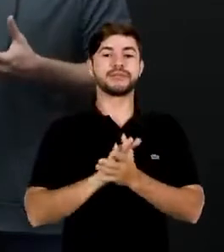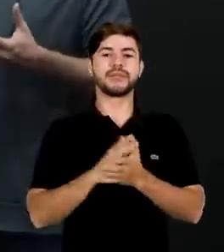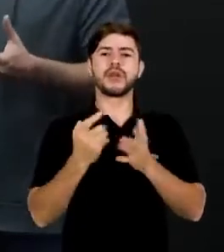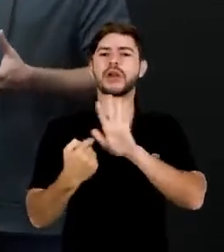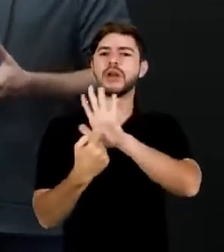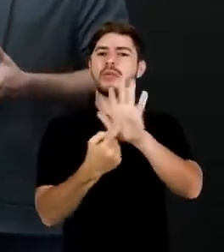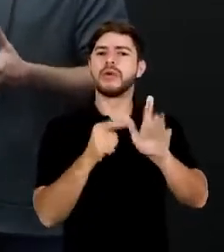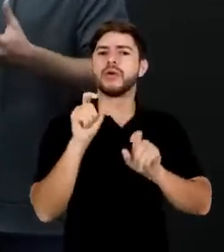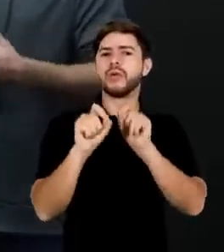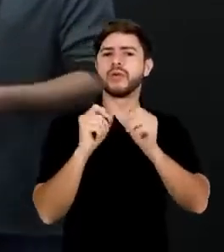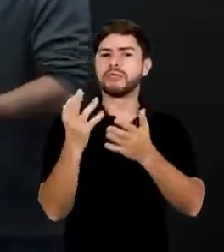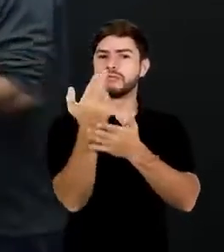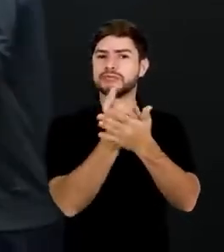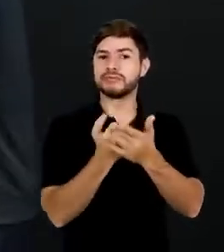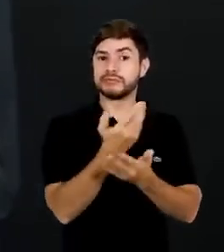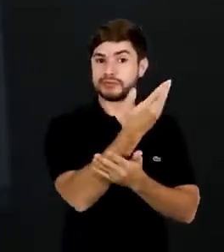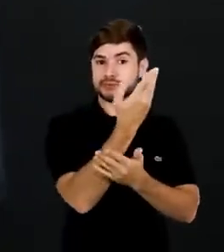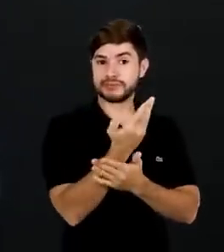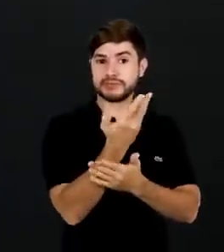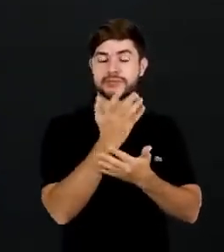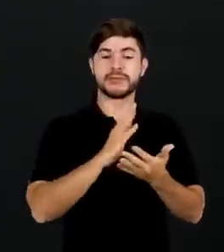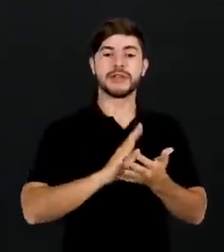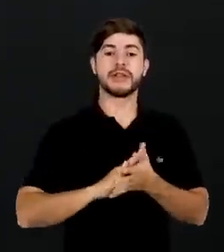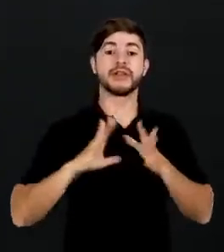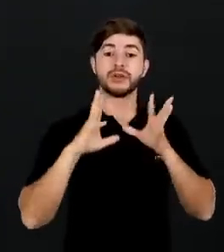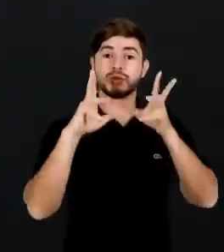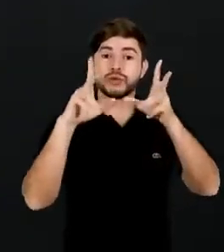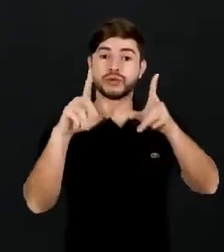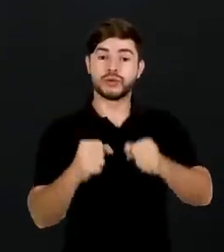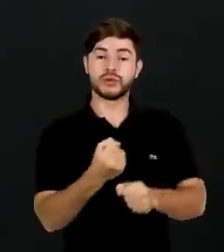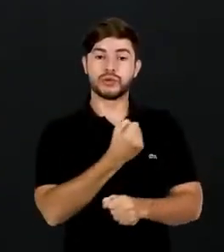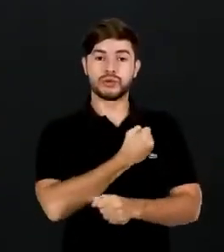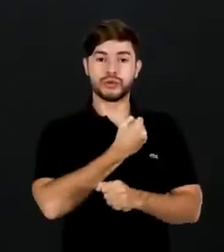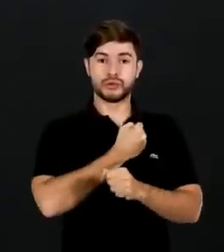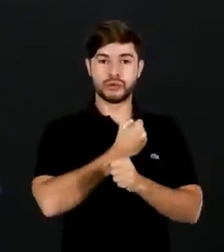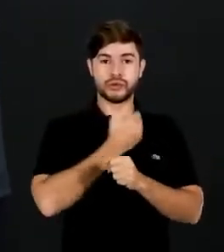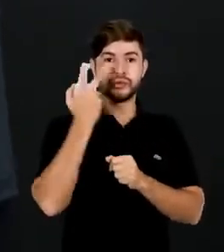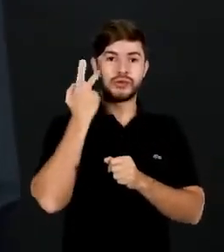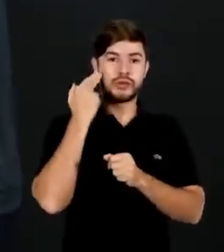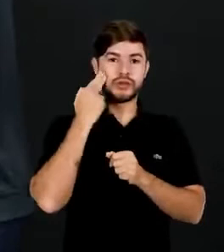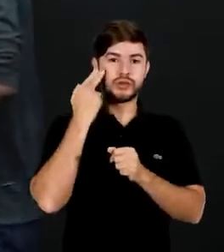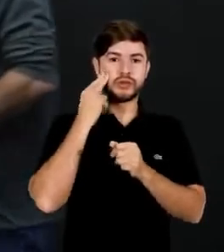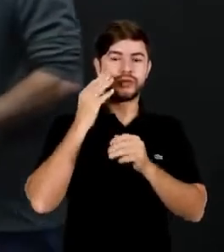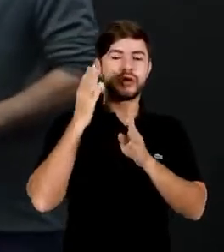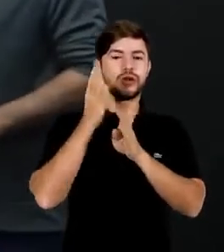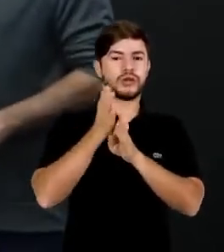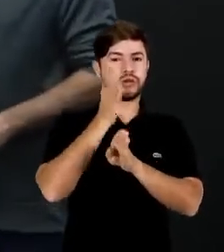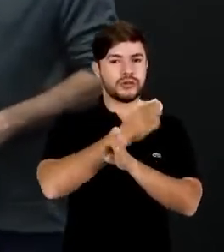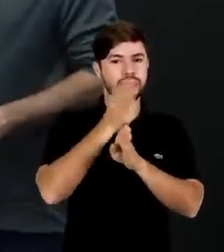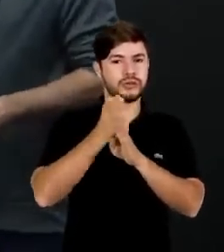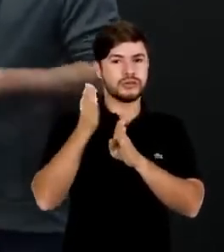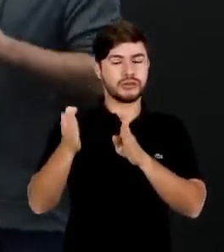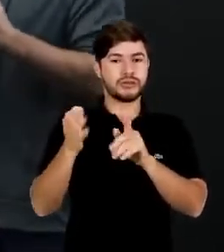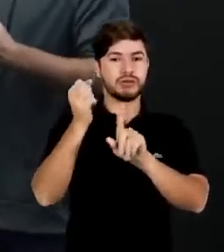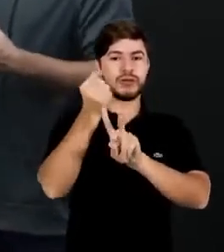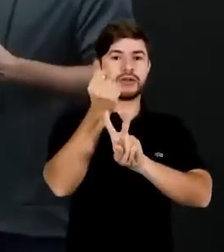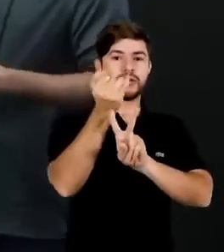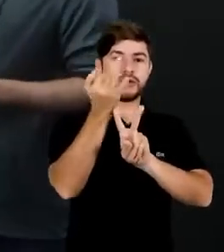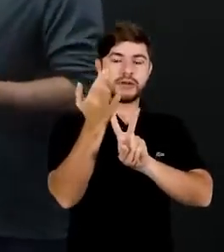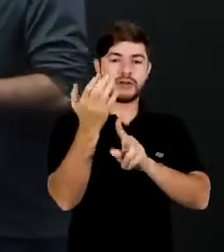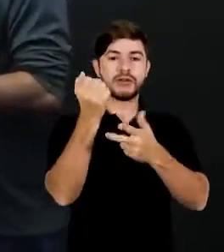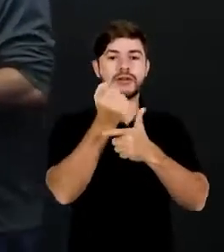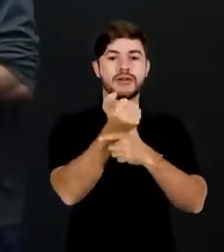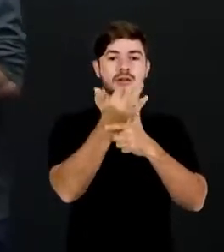te mostrar com esse desenho? Que todos os números naturais, inteiros, racionais e irracionais,